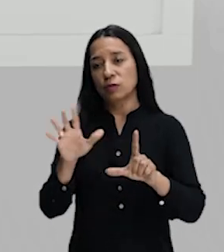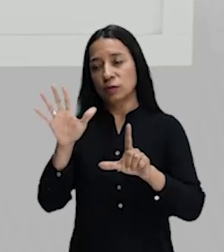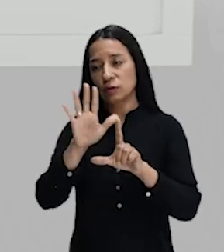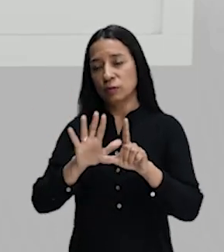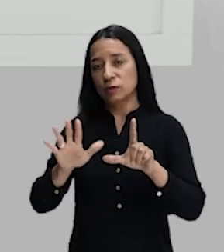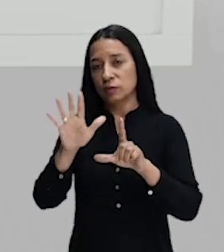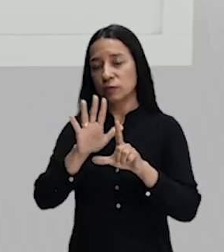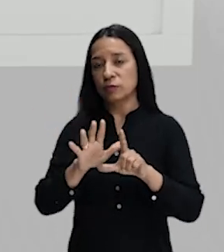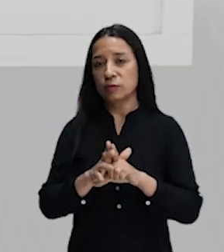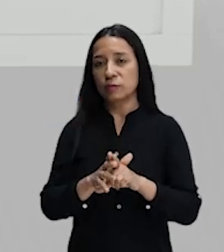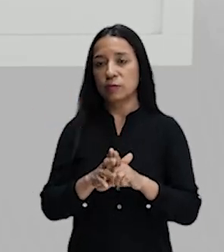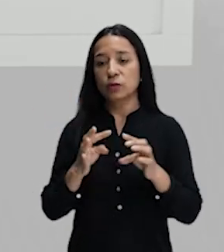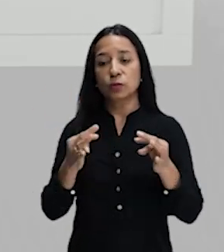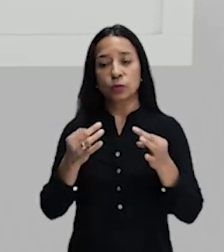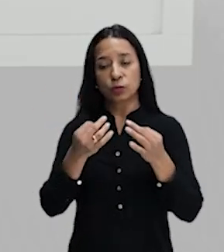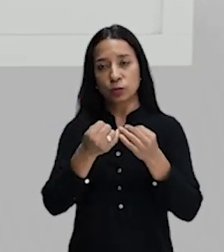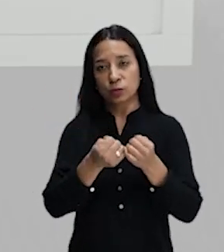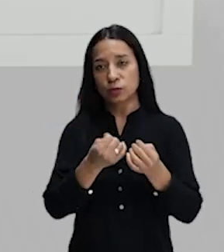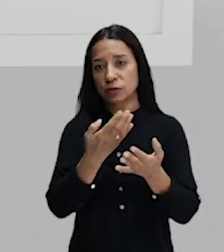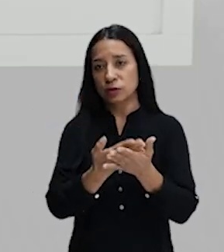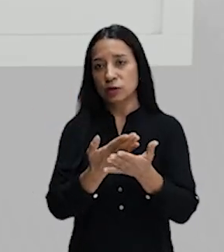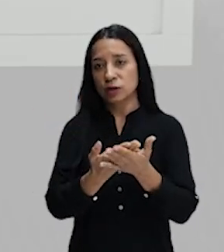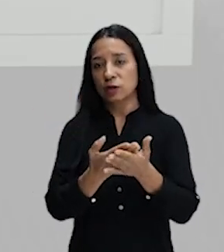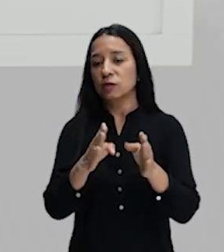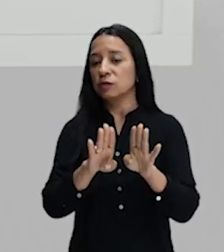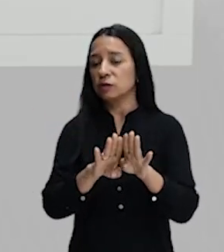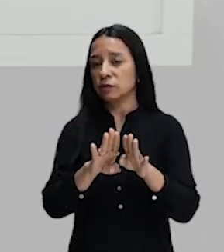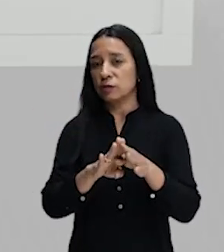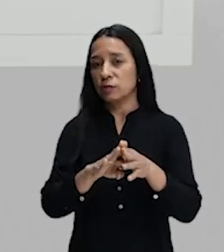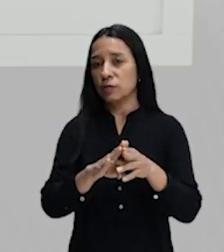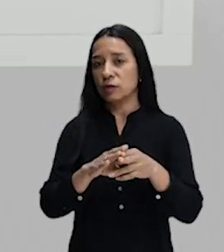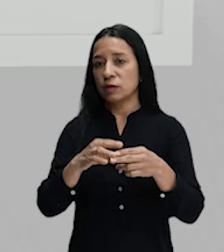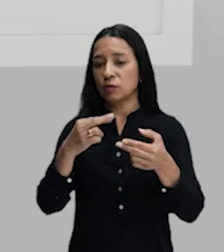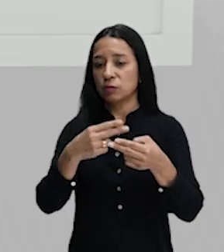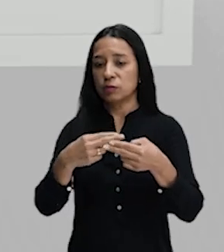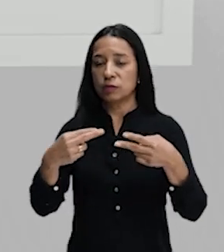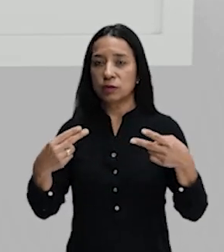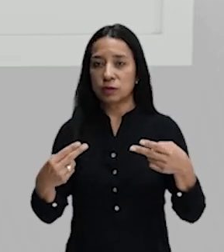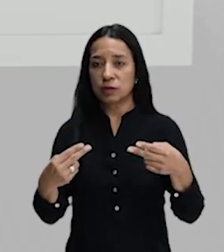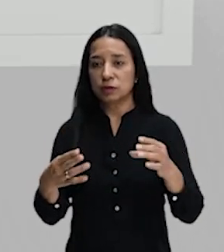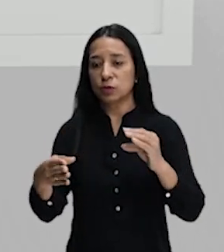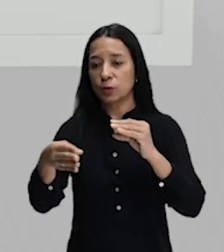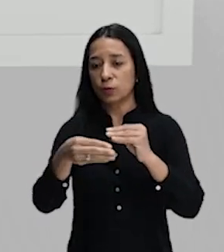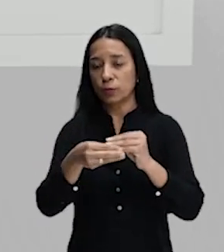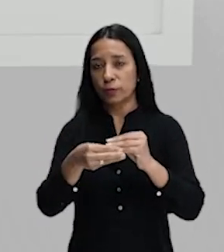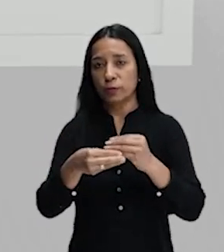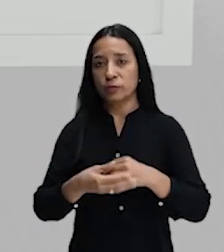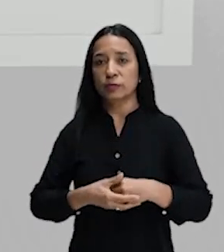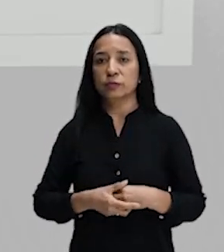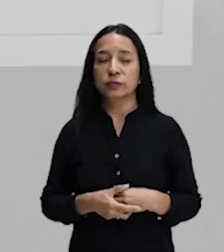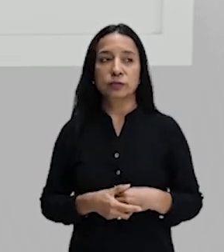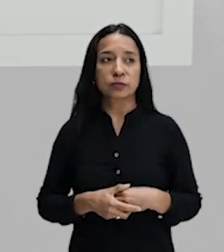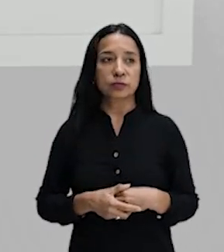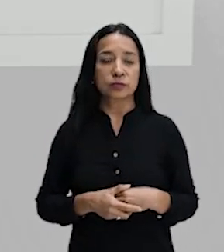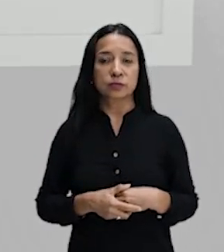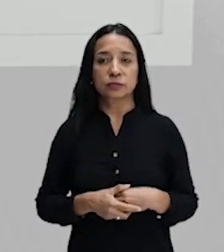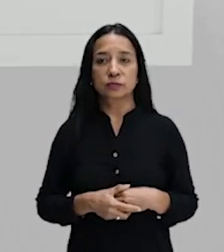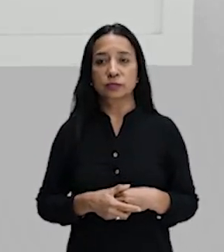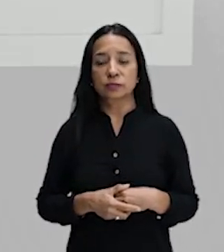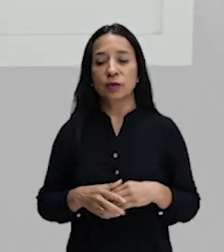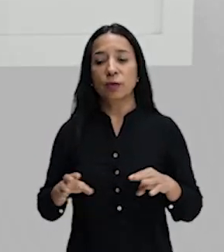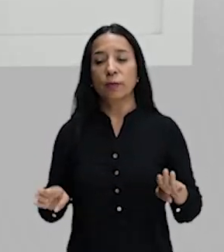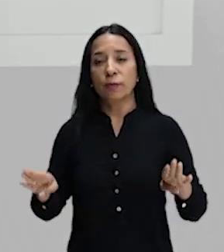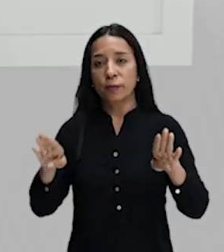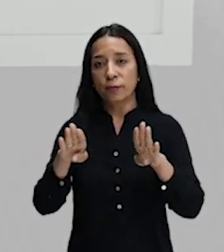todas essas aulas e os materiais aí que complementam elas também. Tá ok? Então vamos lá para a aula de hoje. Né? Então,